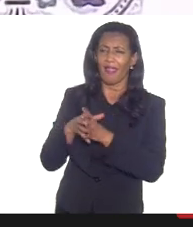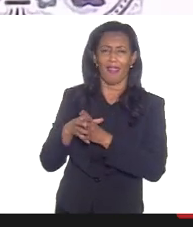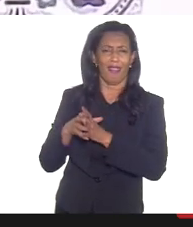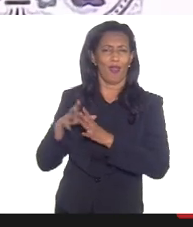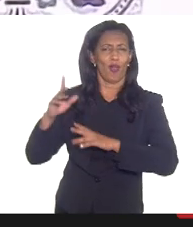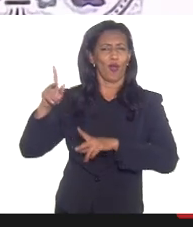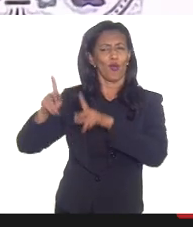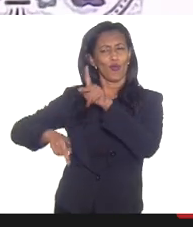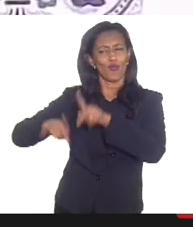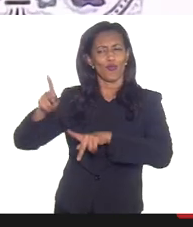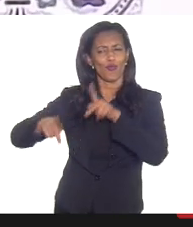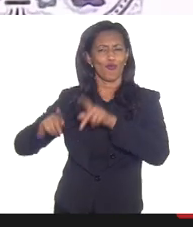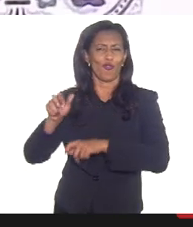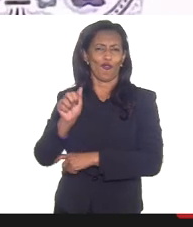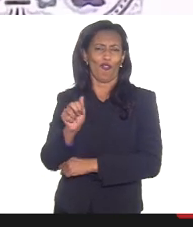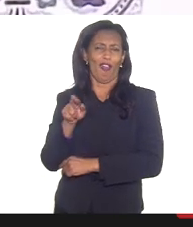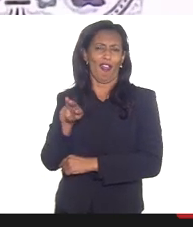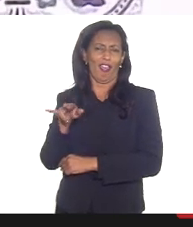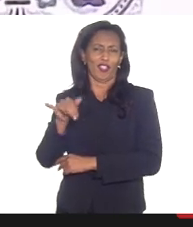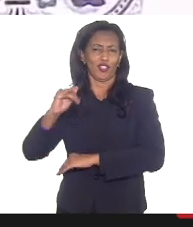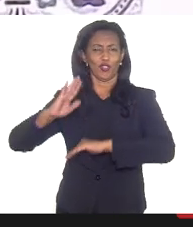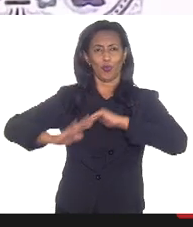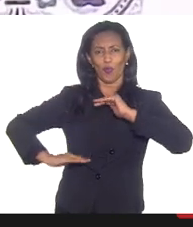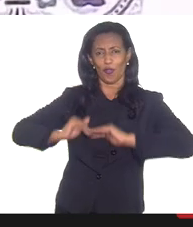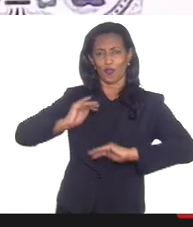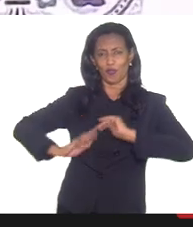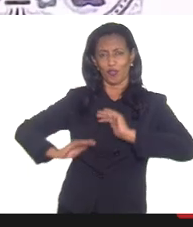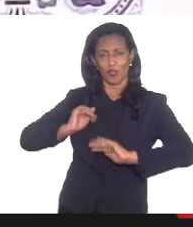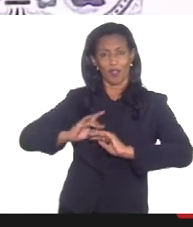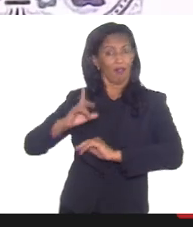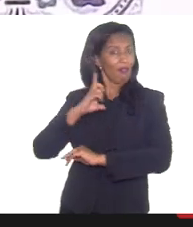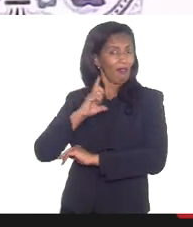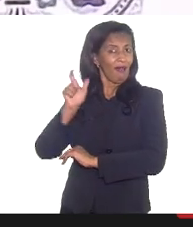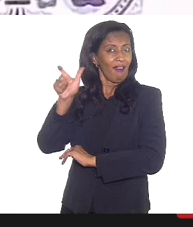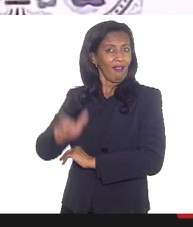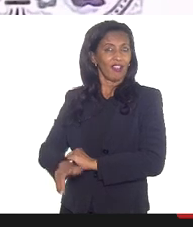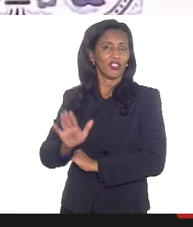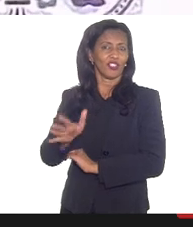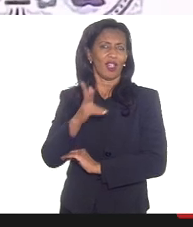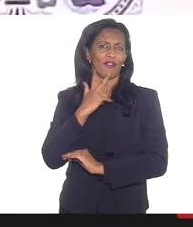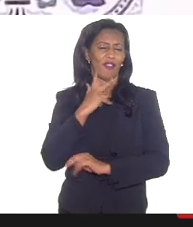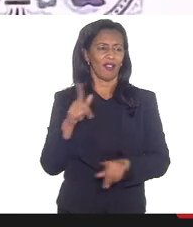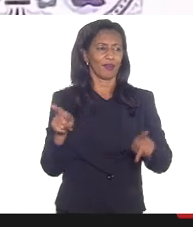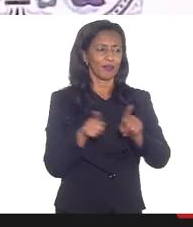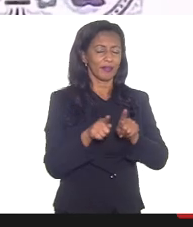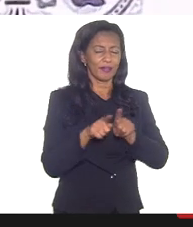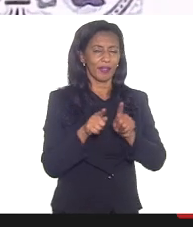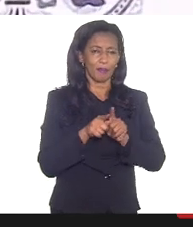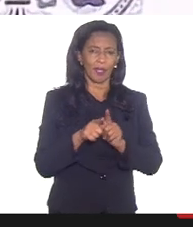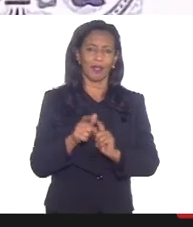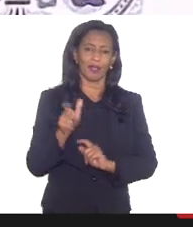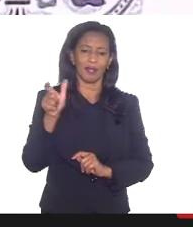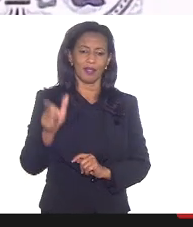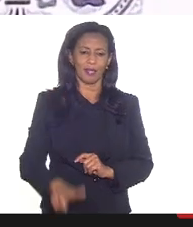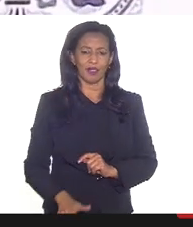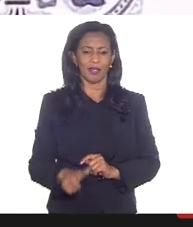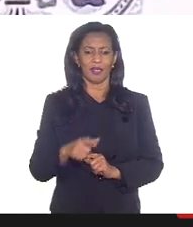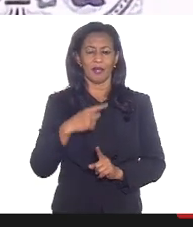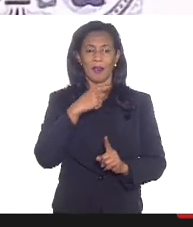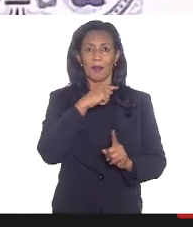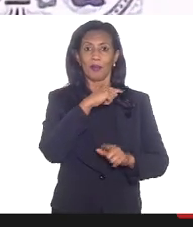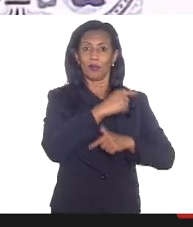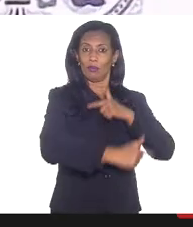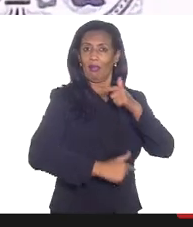né? E também um campo profissional que fomenta também, já que nós estamos falando tanto da questão de mercado